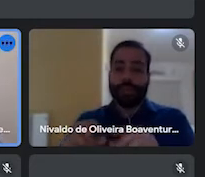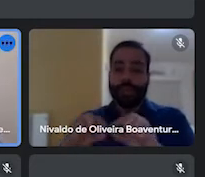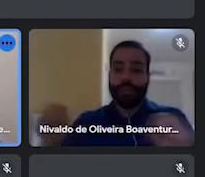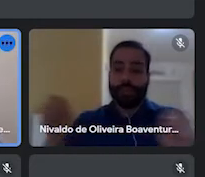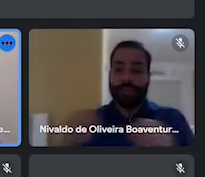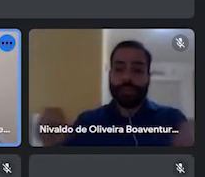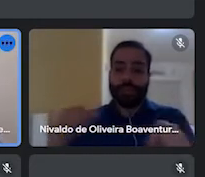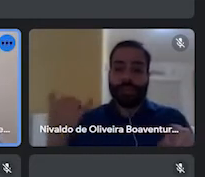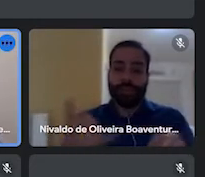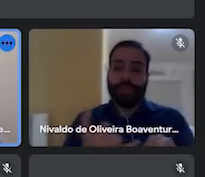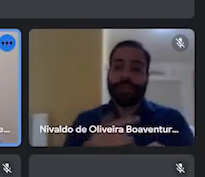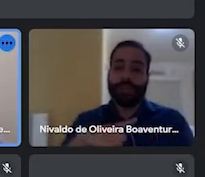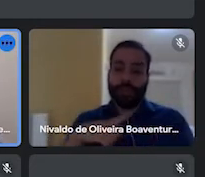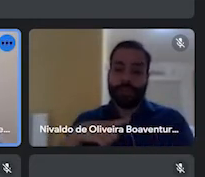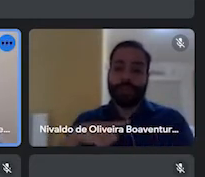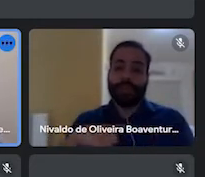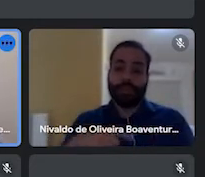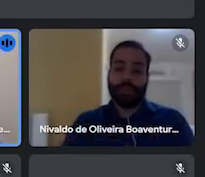energizados.